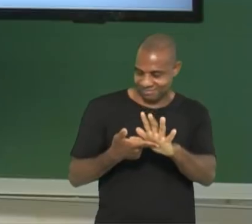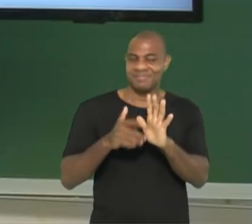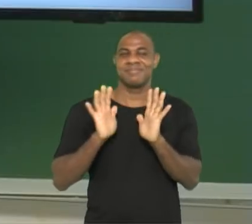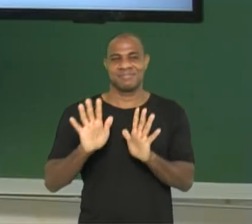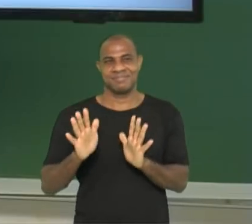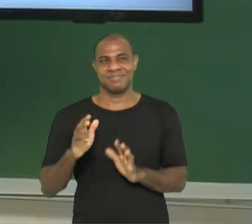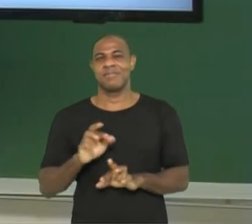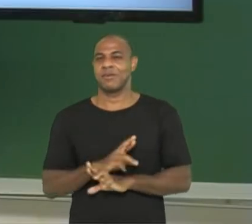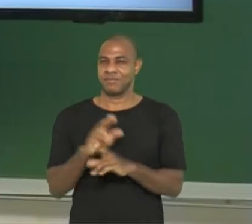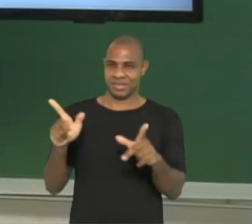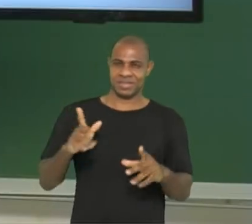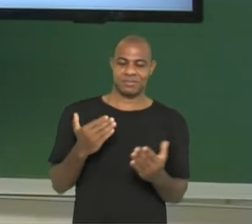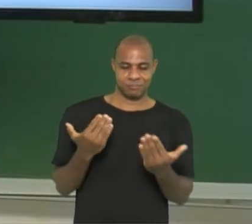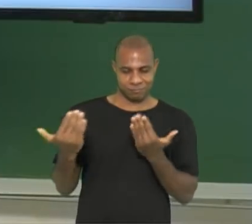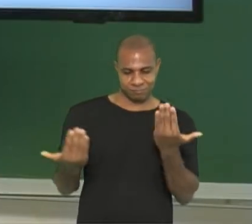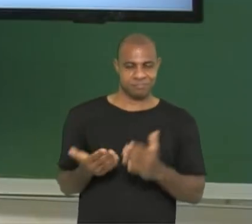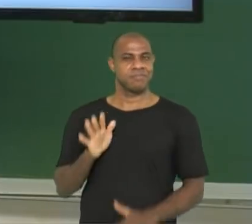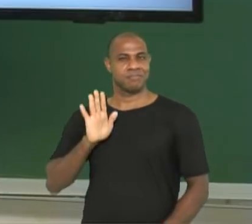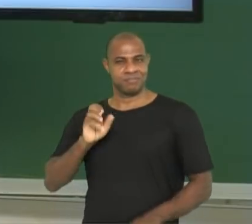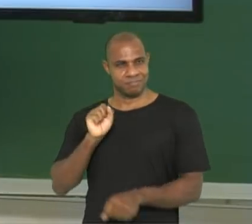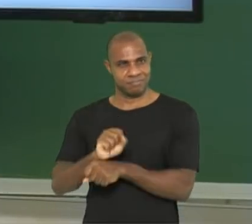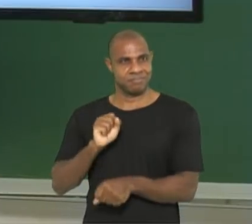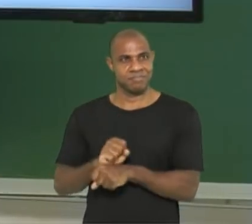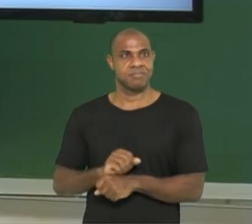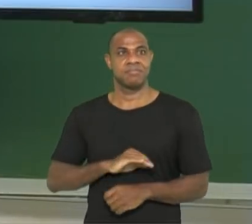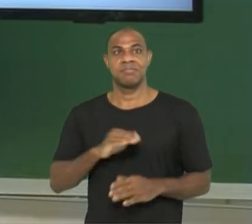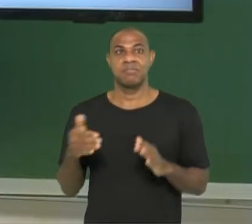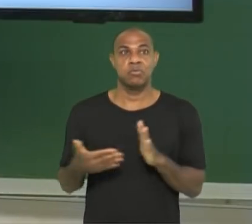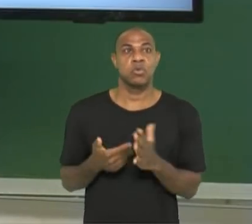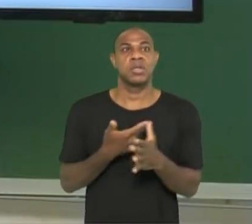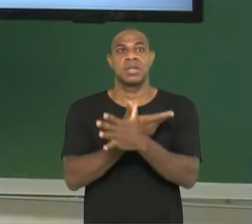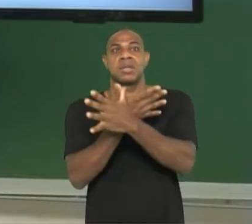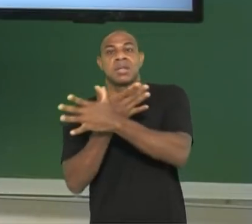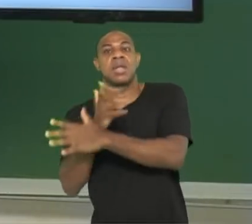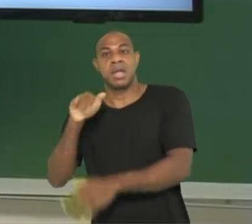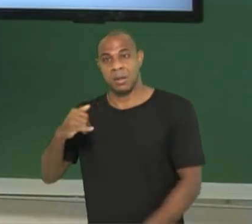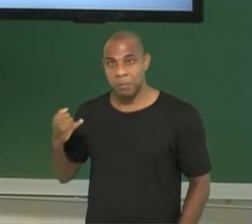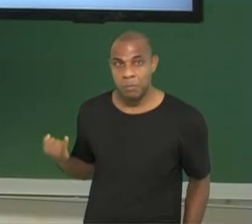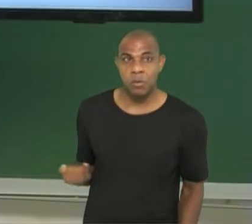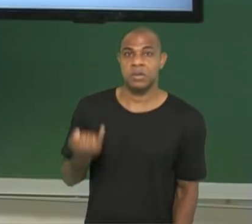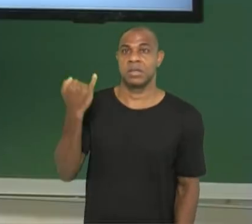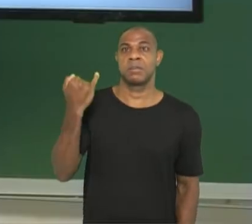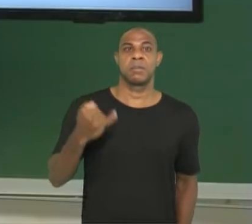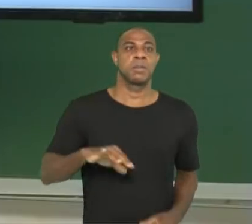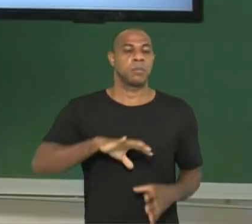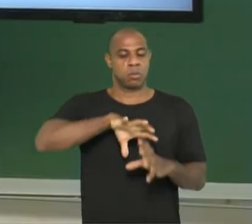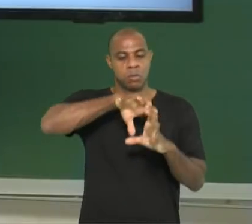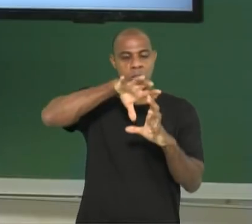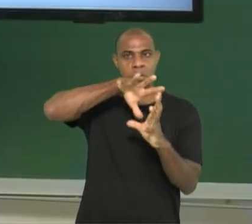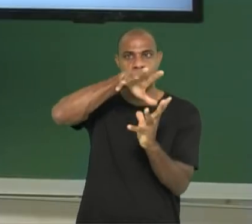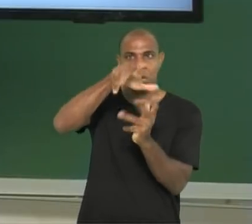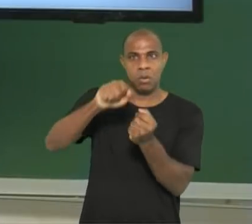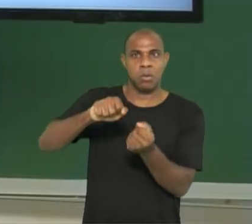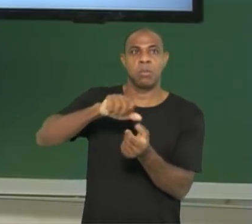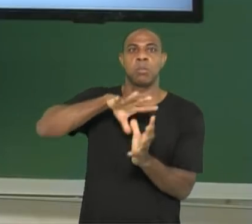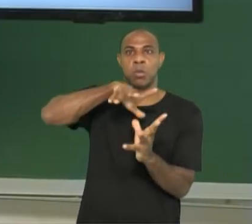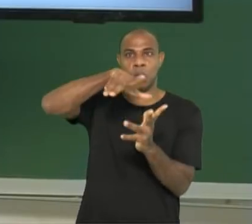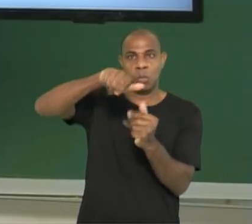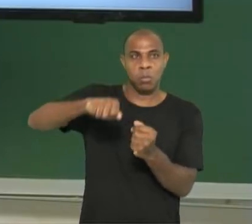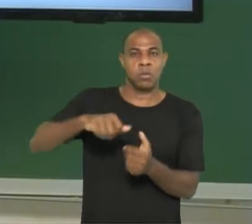qual é a diferença delas. Mas assim, ó, todas as aves, elas são importantes para o ecossistema. Elas auxiliam